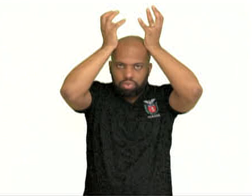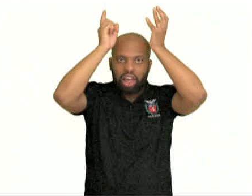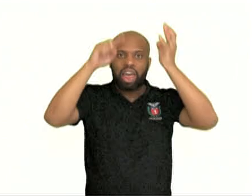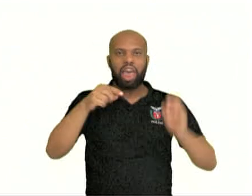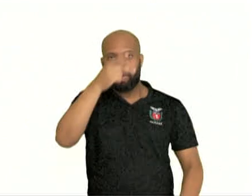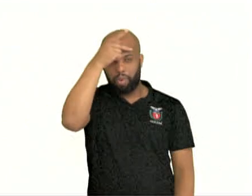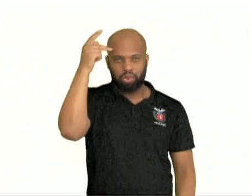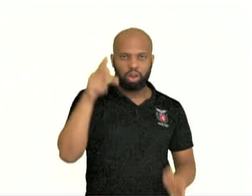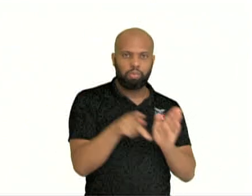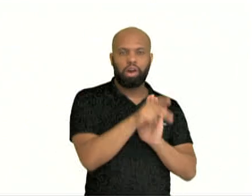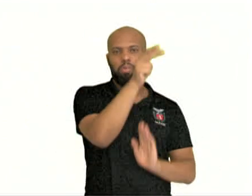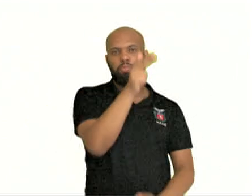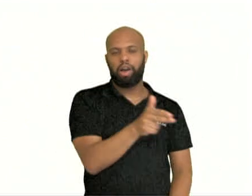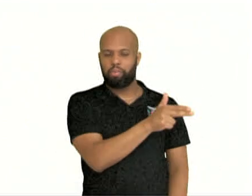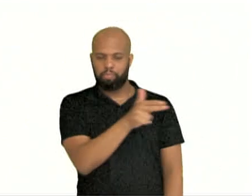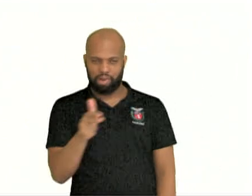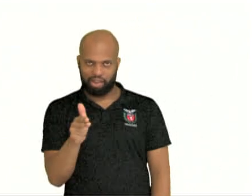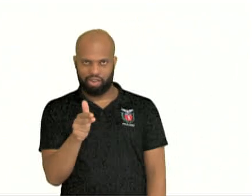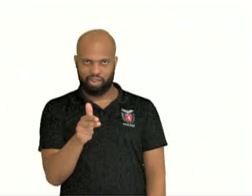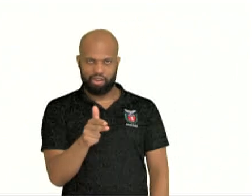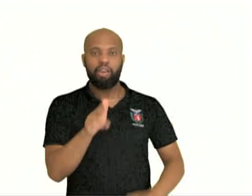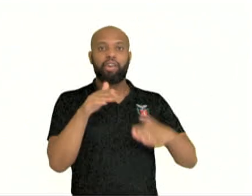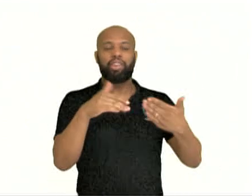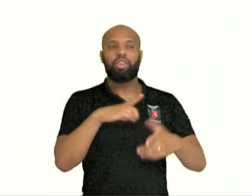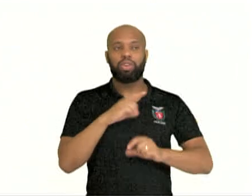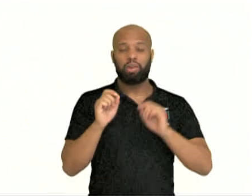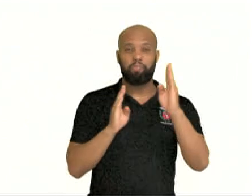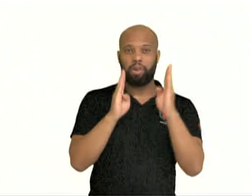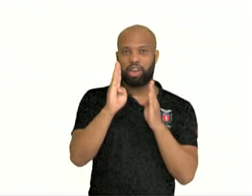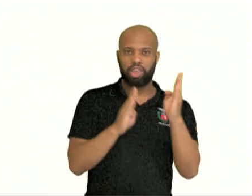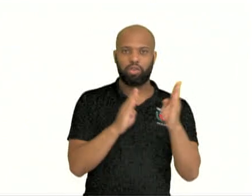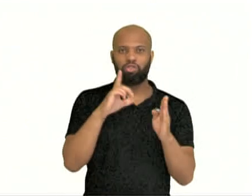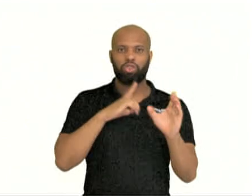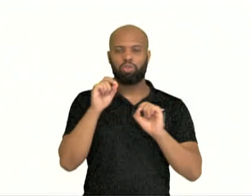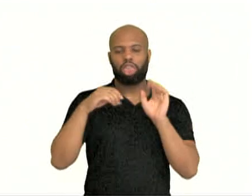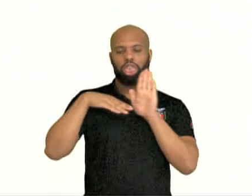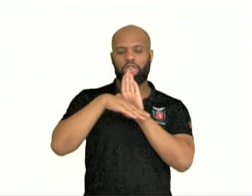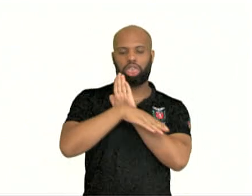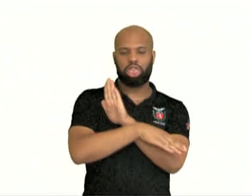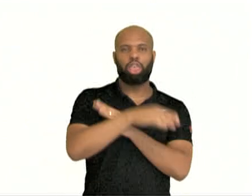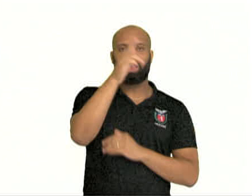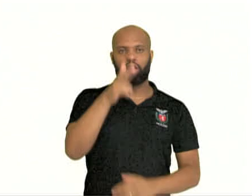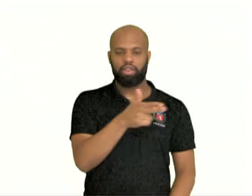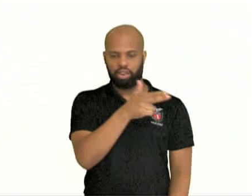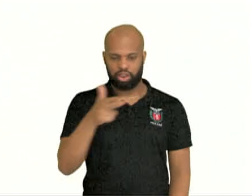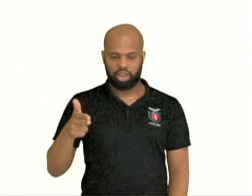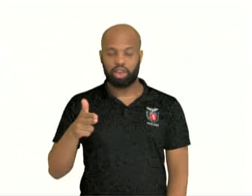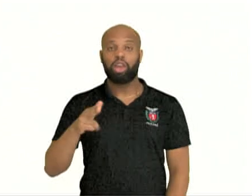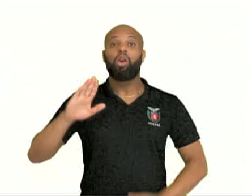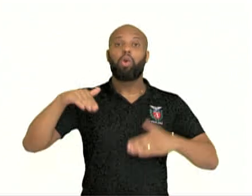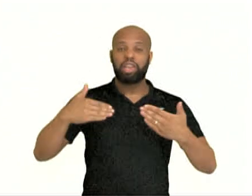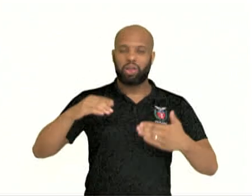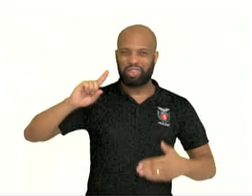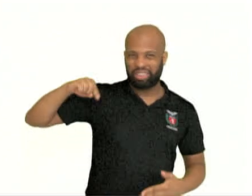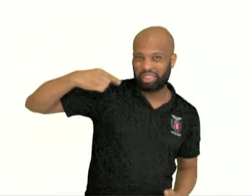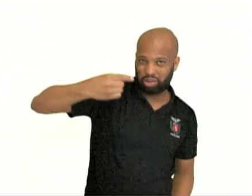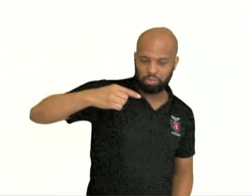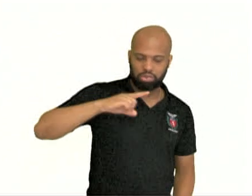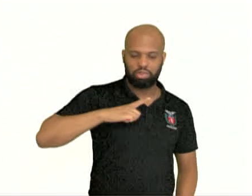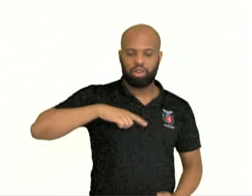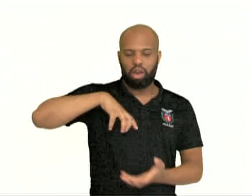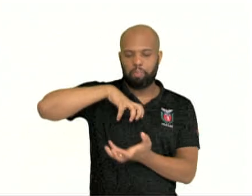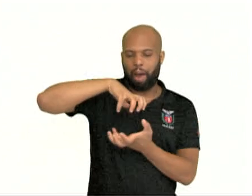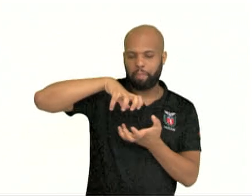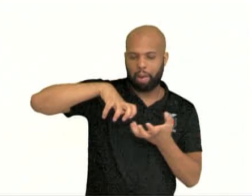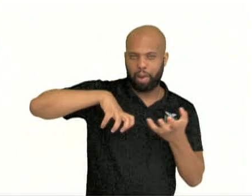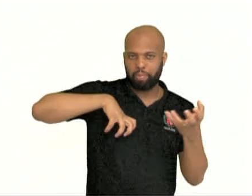período, né, era também ali já próximo à decadência do clero, certo? Né, depois que a Revolução Francesa, para frente, a burguesia,